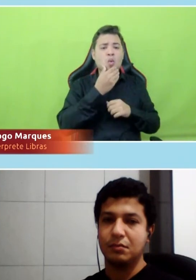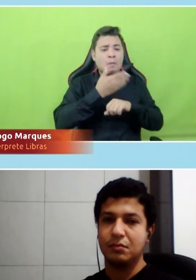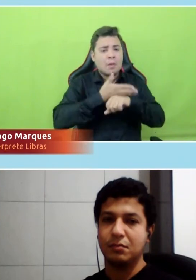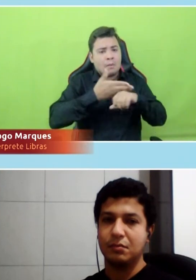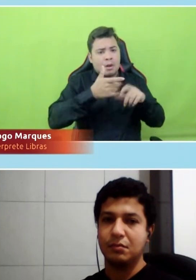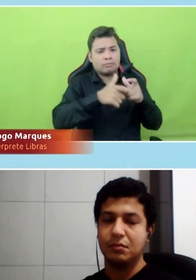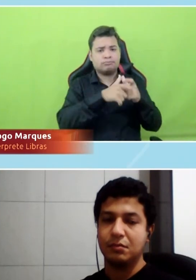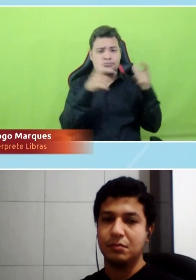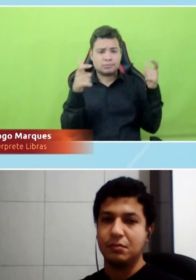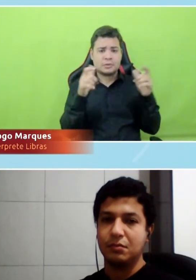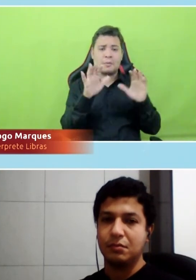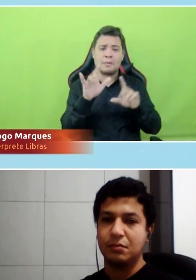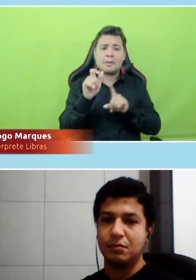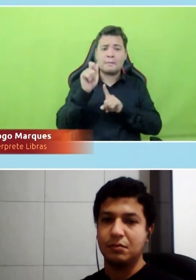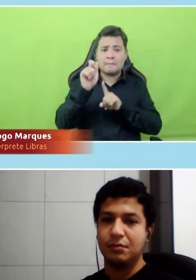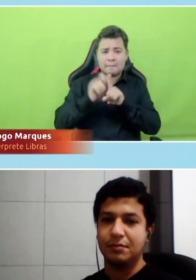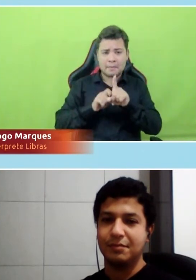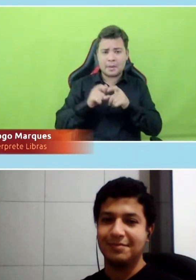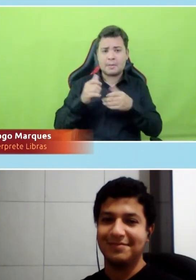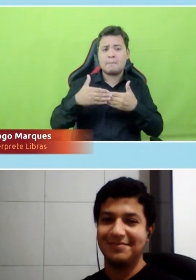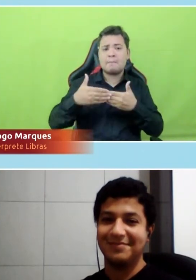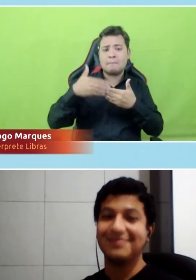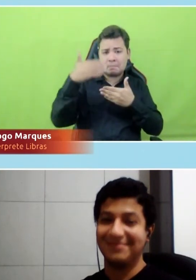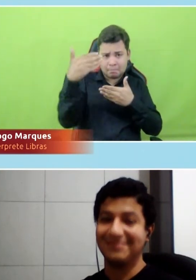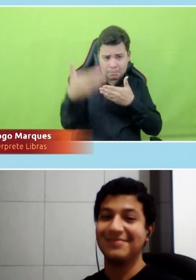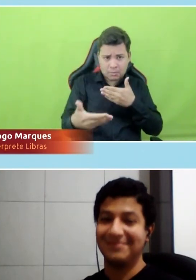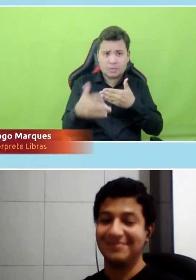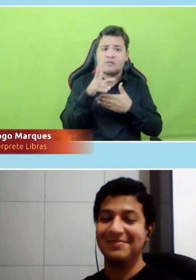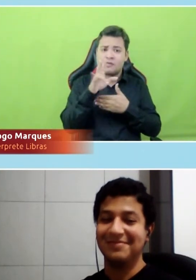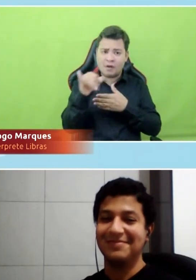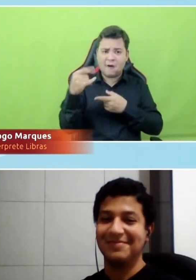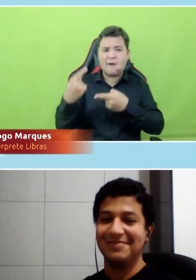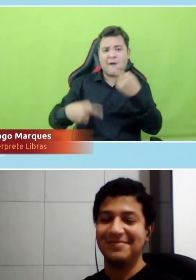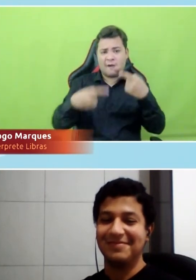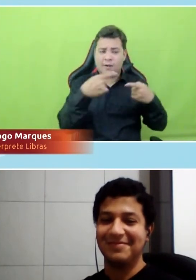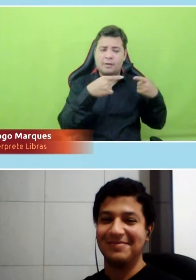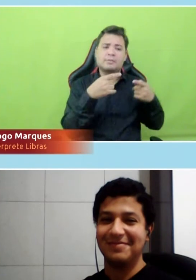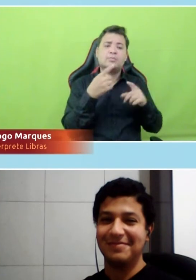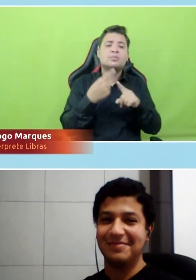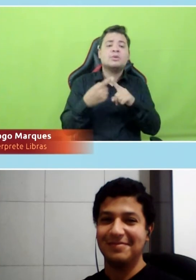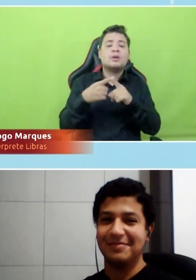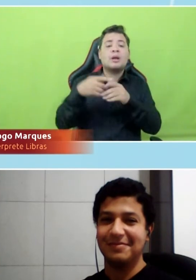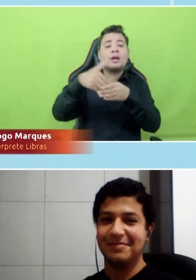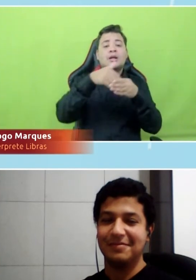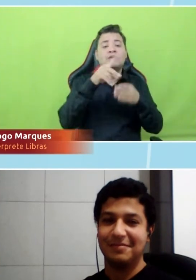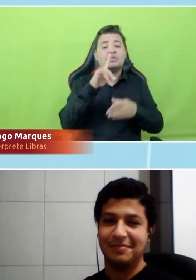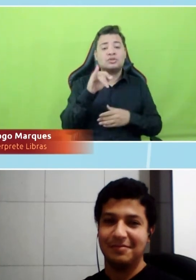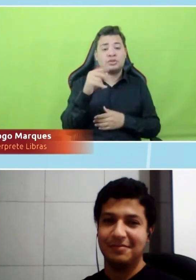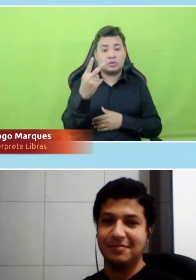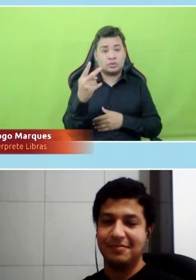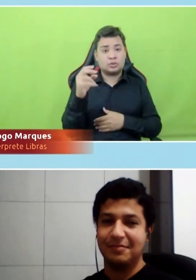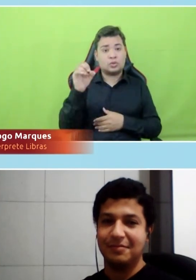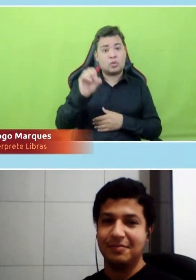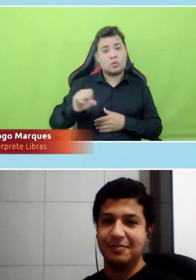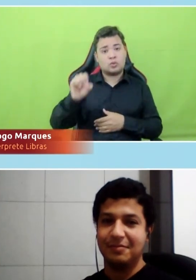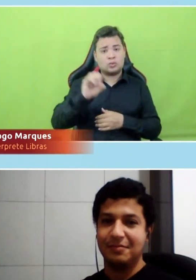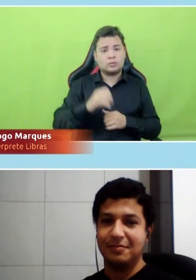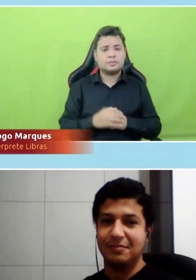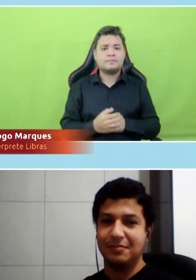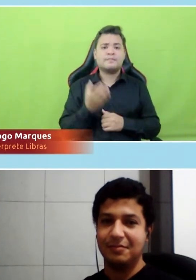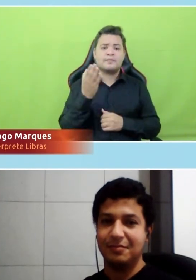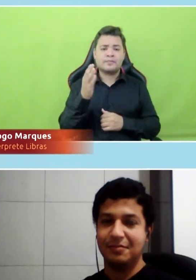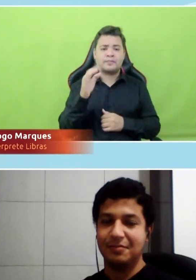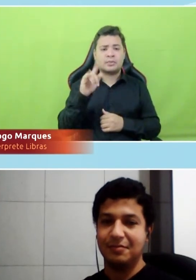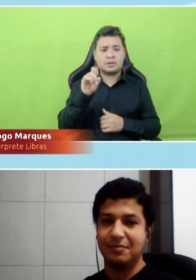aí, na verdade no próximo mês e meio, já que a eleição é dia 2 de outubro. E o Igor vai trazer outras informações bem importantes,